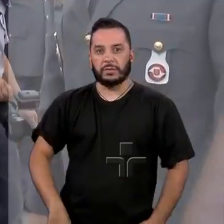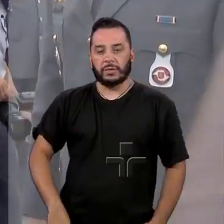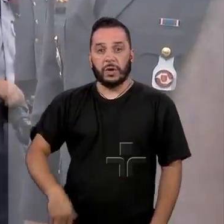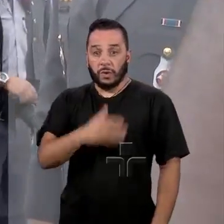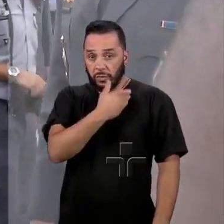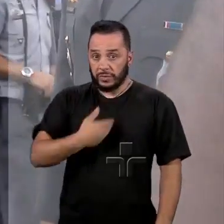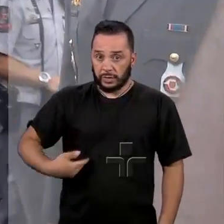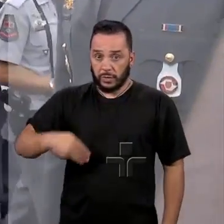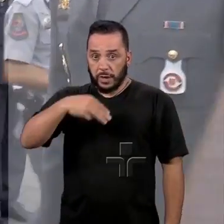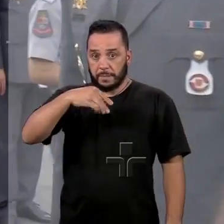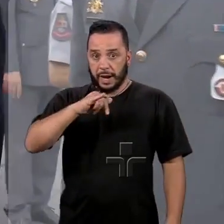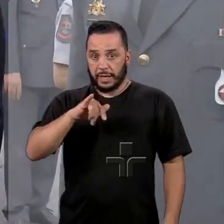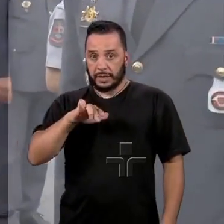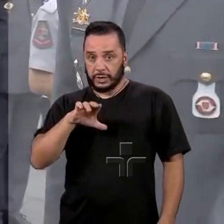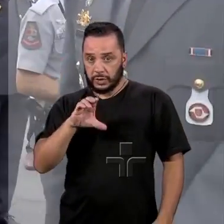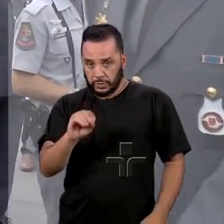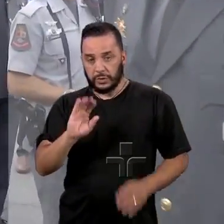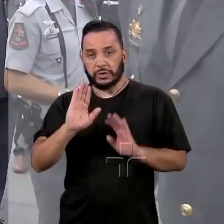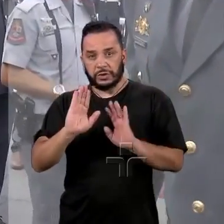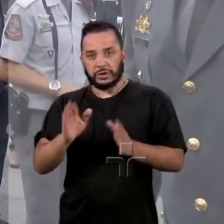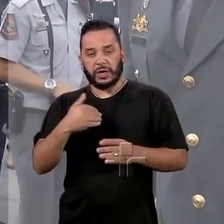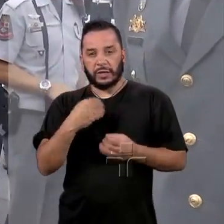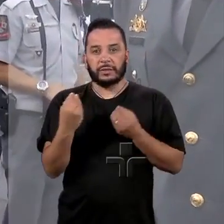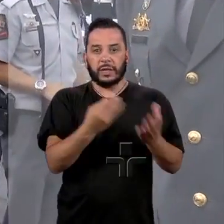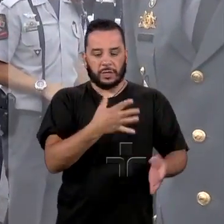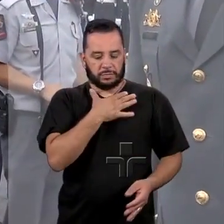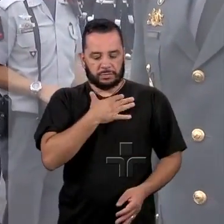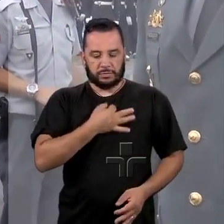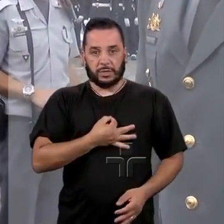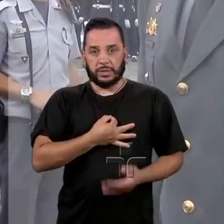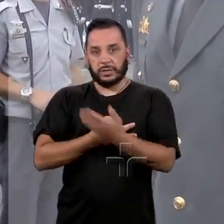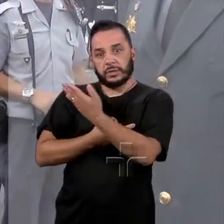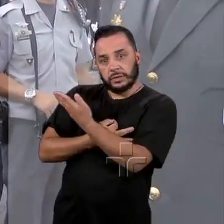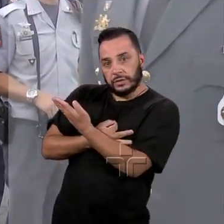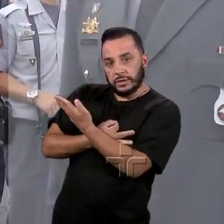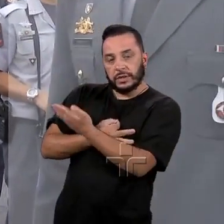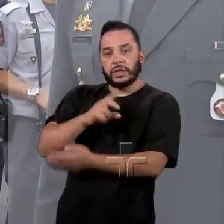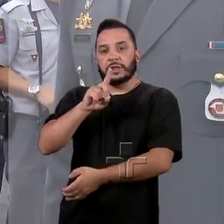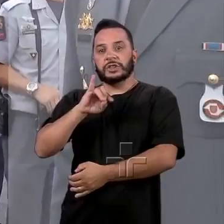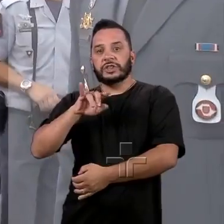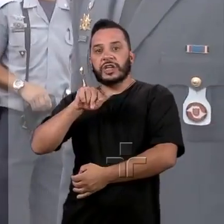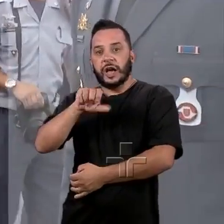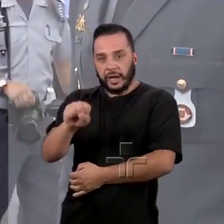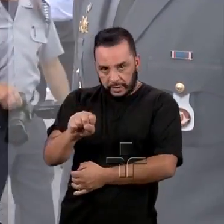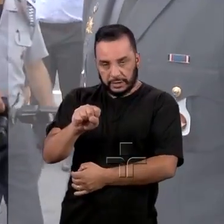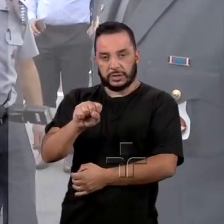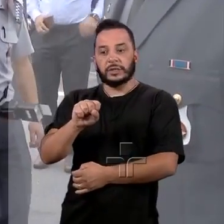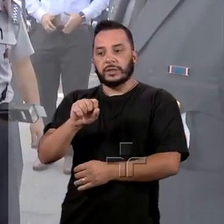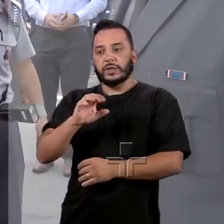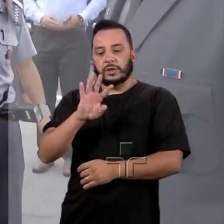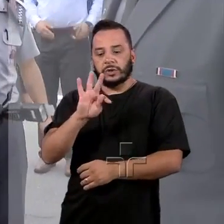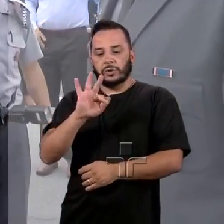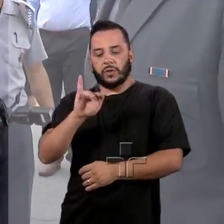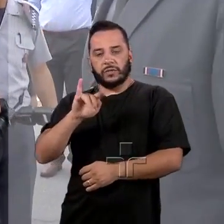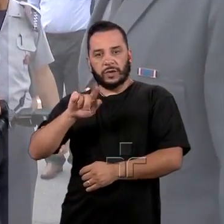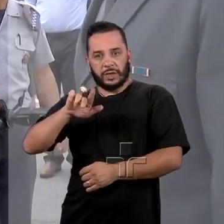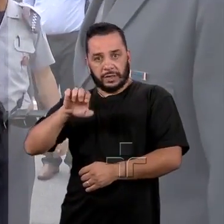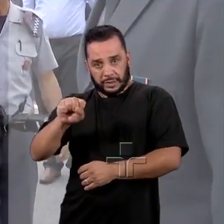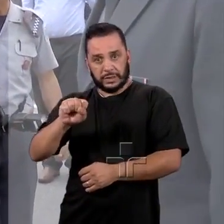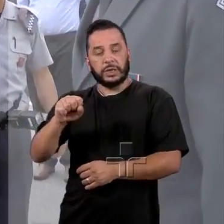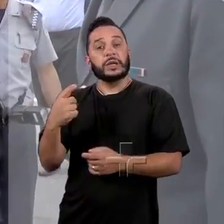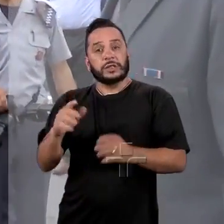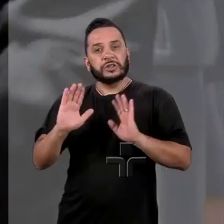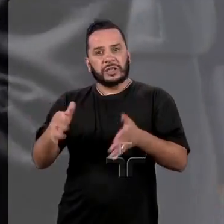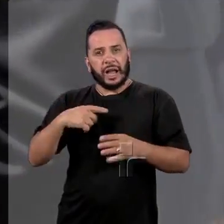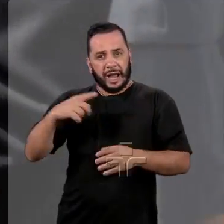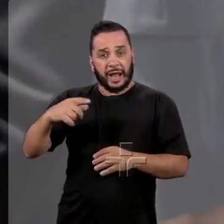governador Márcio França entregou a medalha ao presidente do Supremo Tribunal Federal, ministro Dias Toffoli, que elogiou a queda nos índices de criminalidade